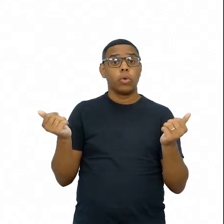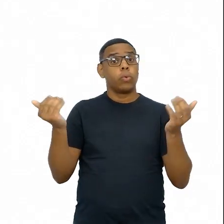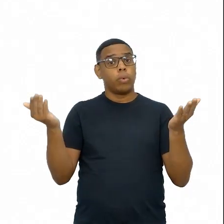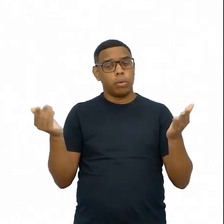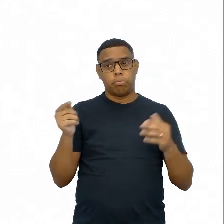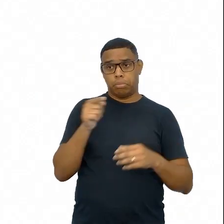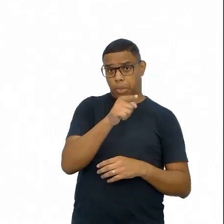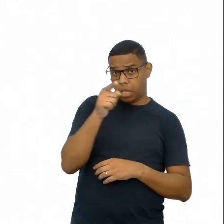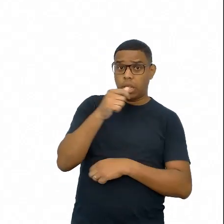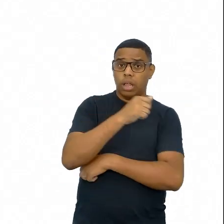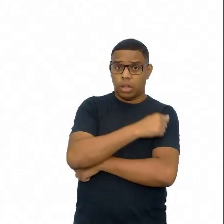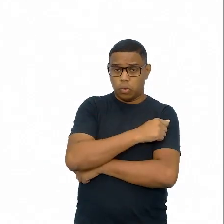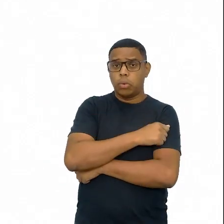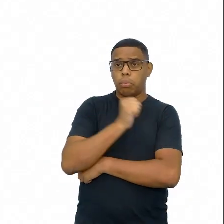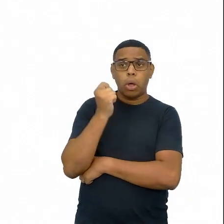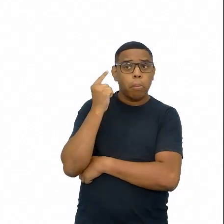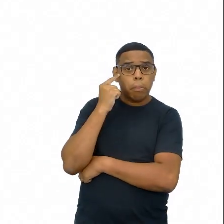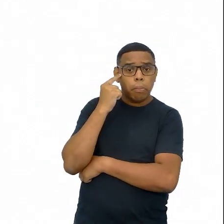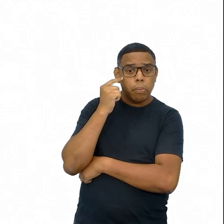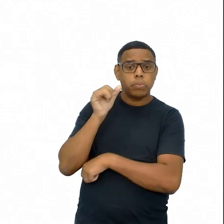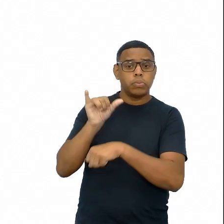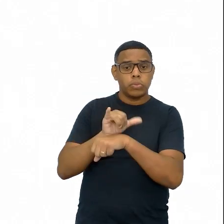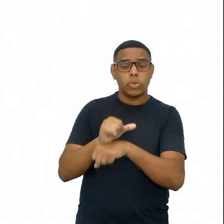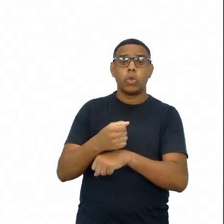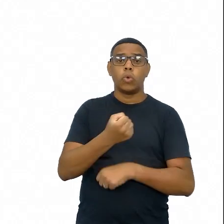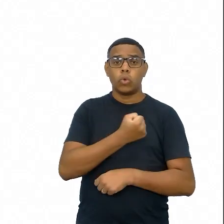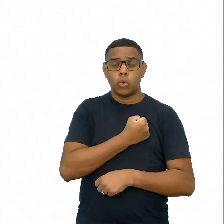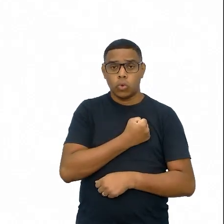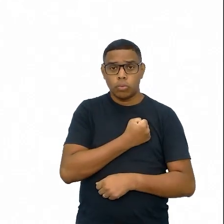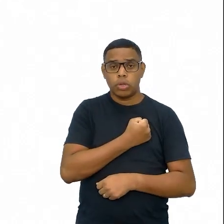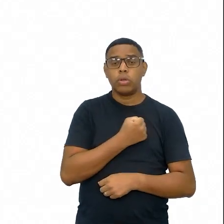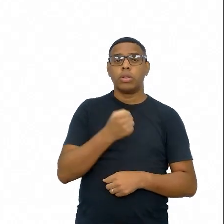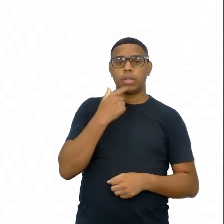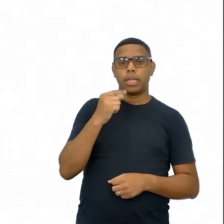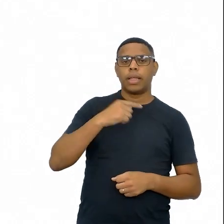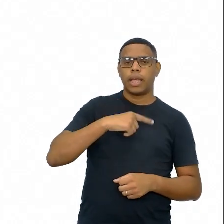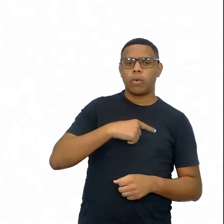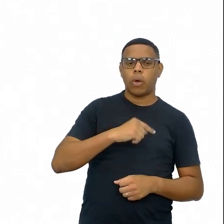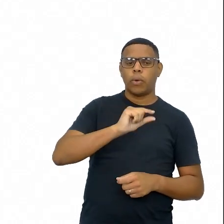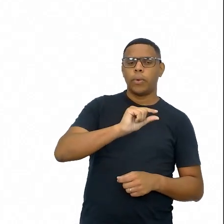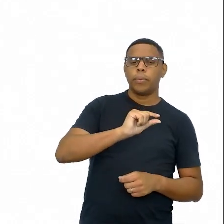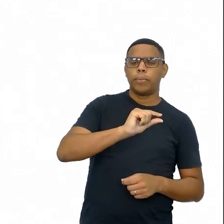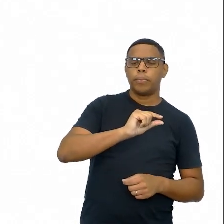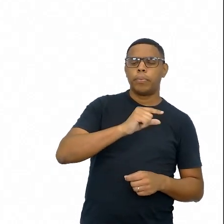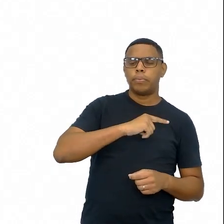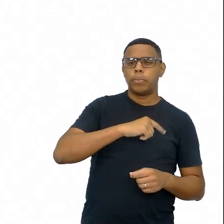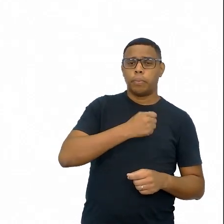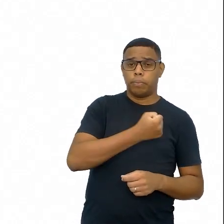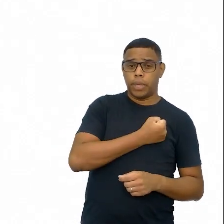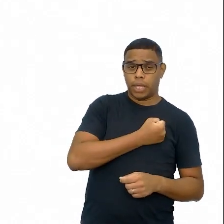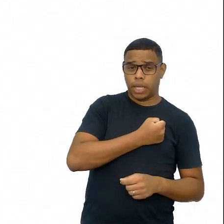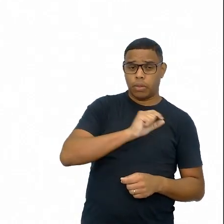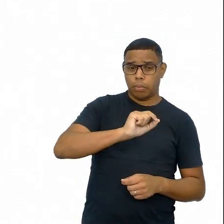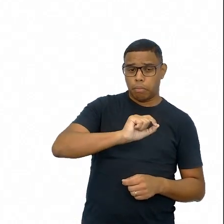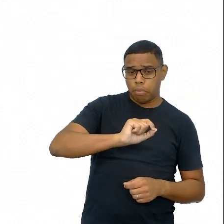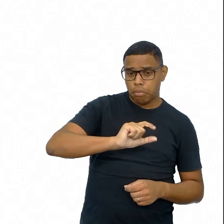eles podem recorrer é colocar os números na ordem crescente, né? No caso aí,